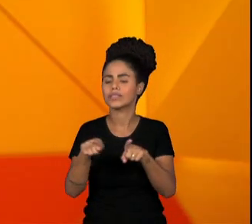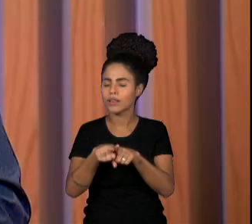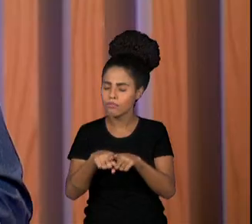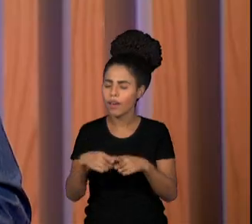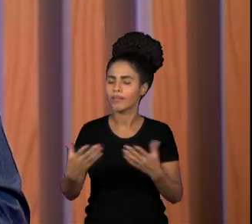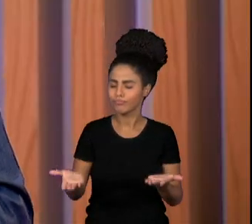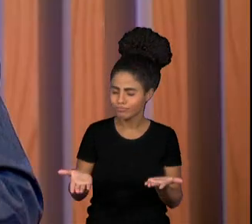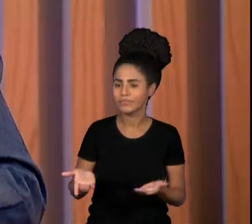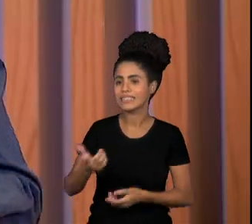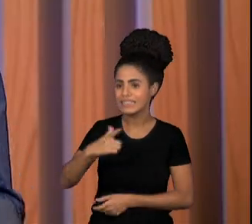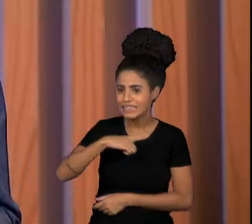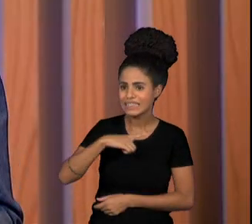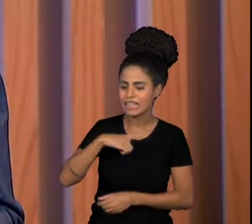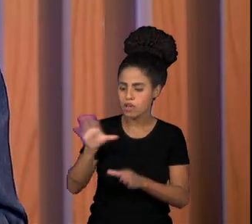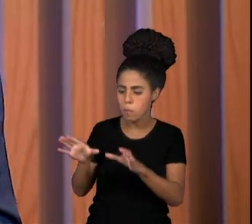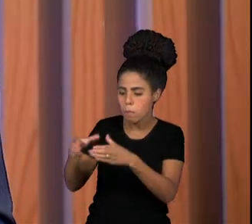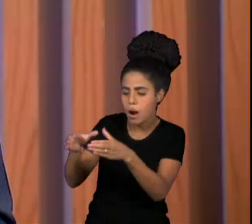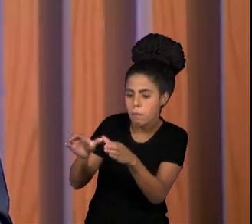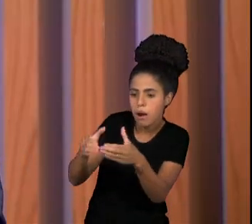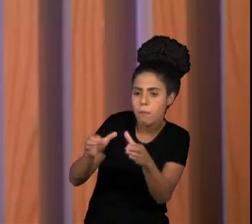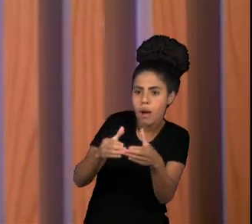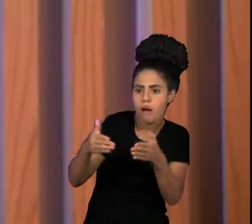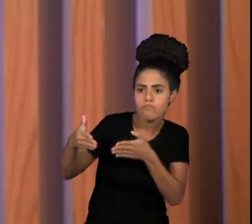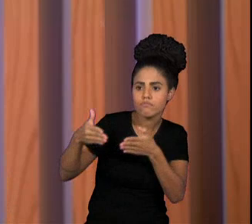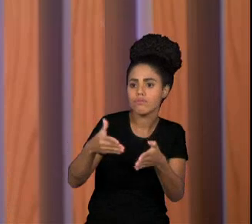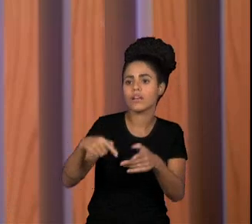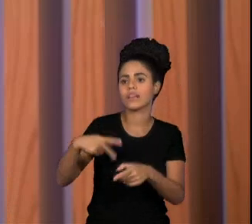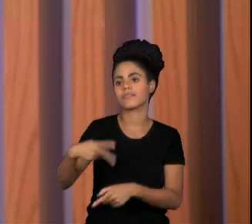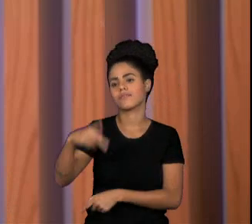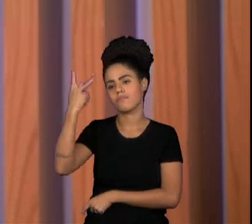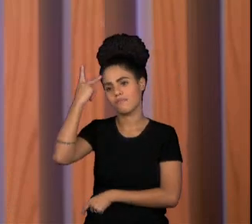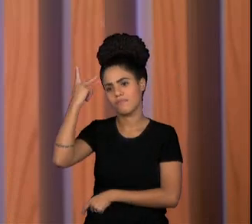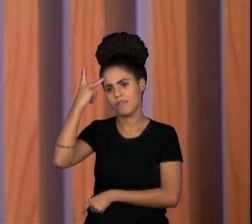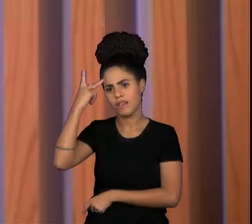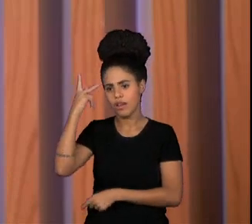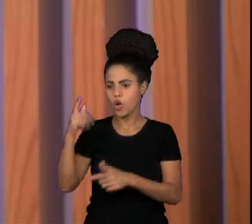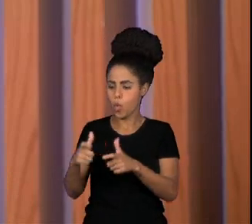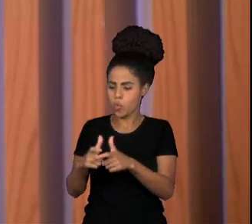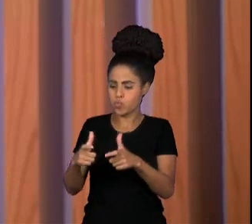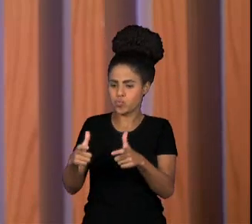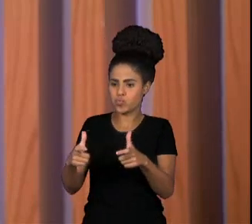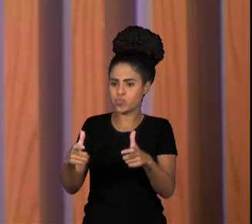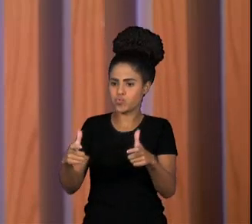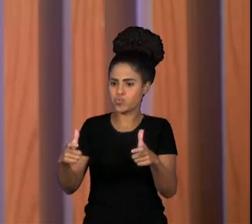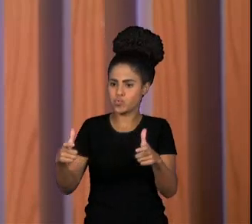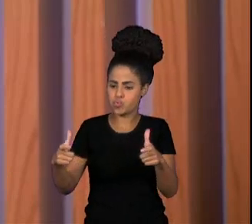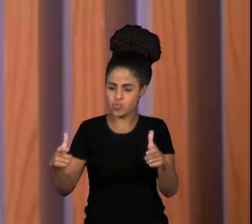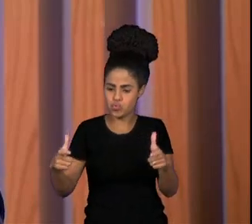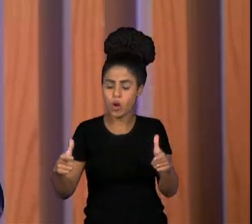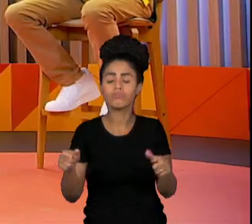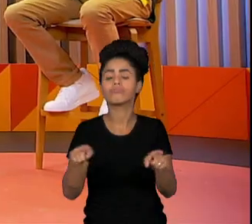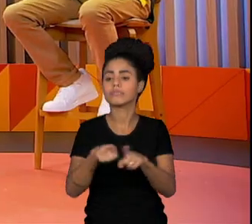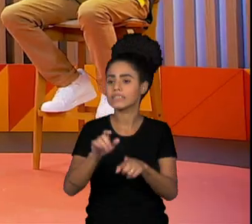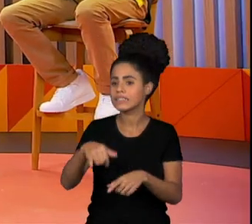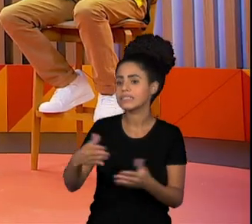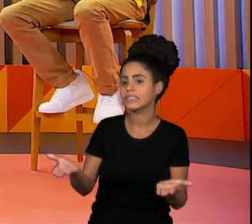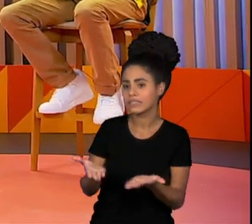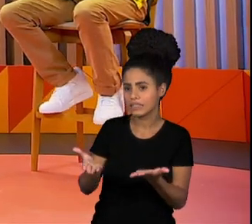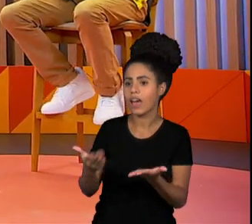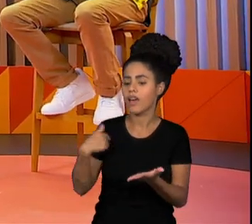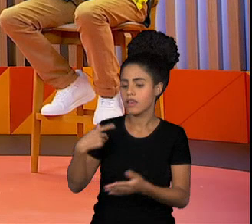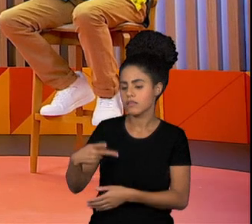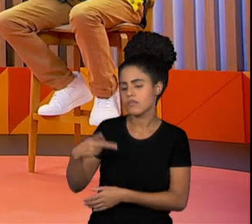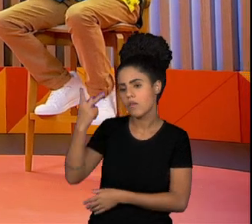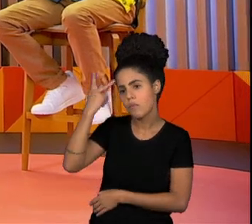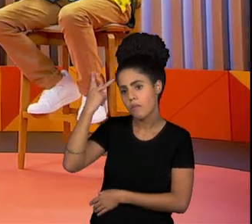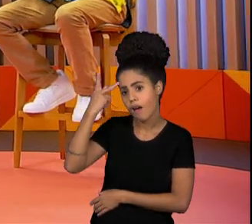defendo no livro como uma higienização étnica da cidade de São Paulo, fez com que essa população migrasse, né, essas microdiásporas que aconteceram dentro da cidade de